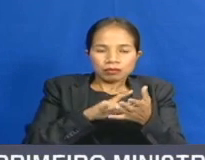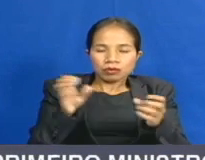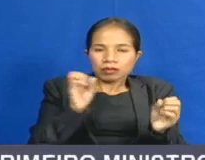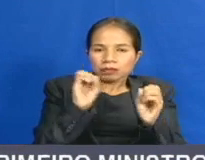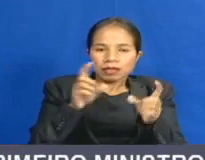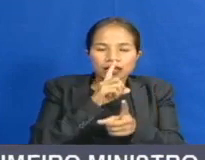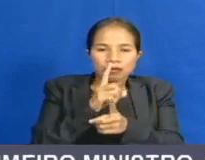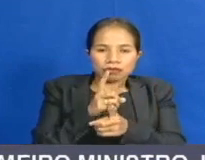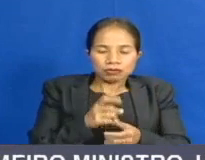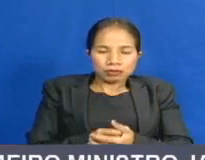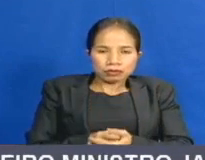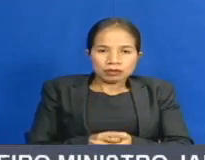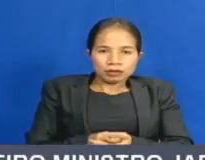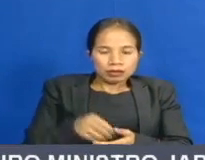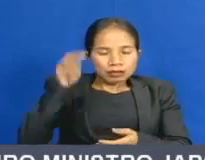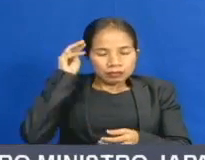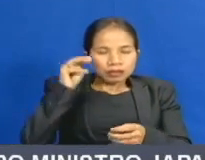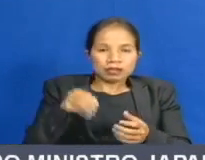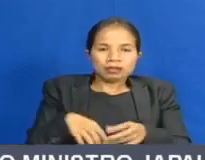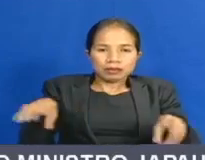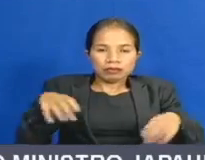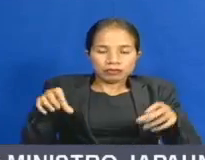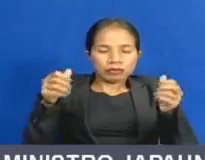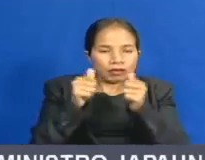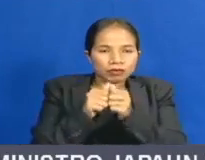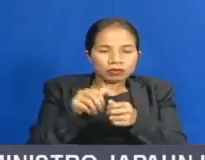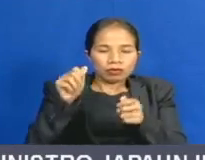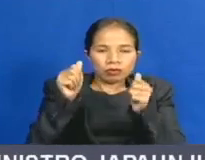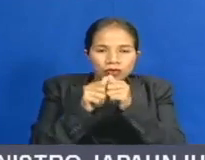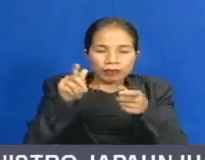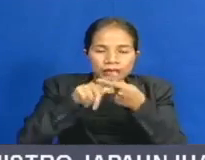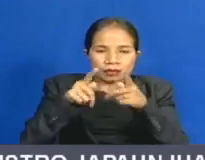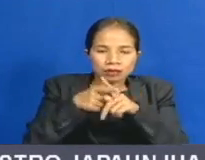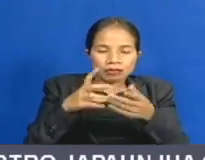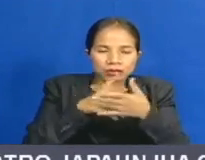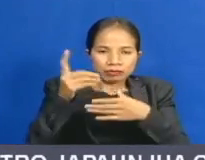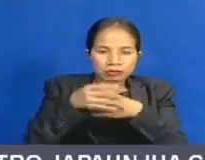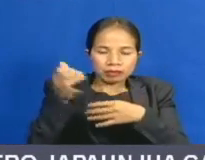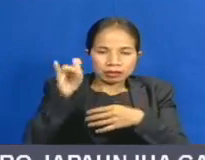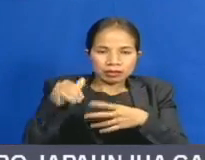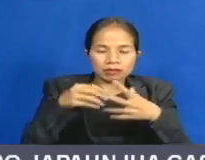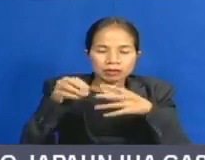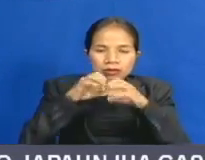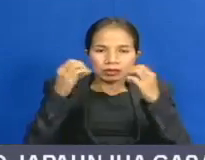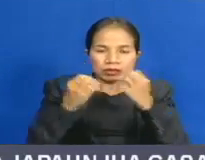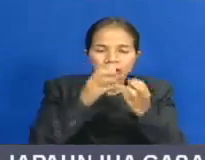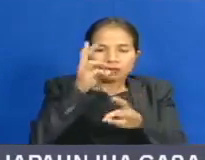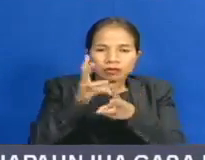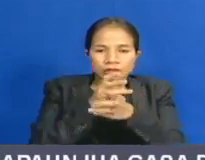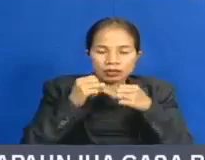irracionalmente. Nune, Ministério Esforço, Serviço a Mútuo Parceiro Desenvolvimento SIR, Lili Organização Mundial